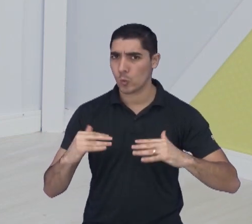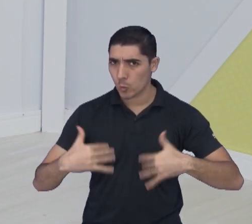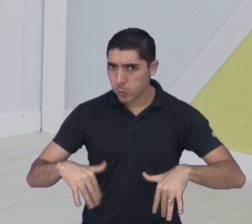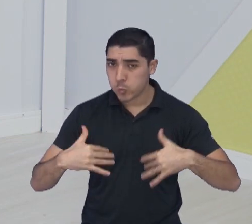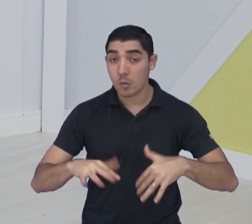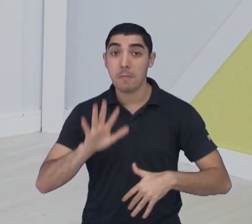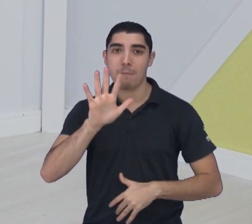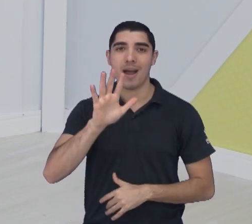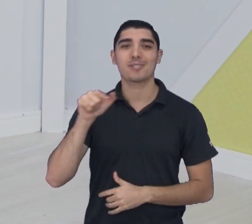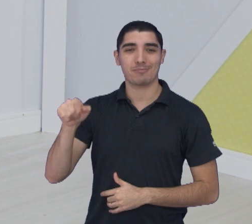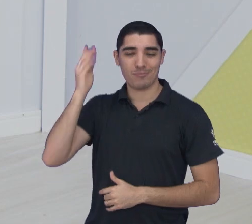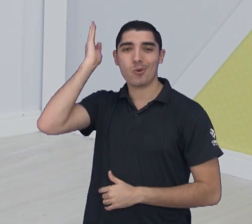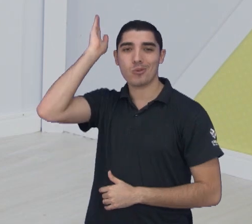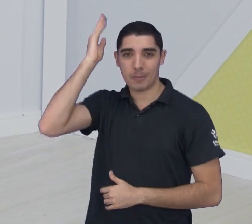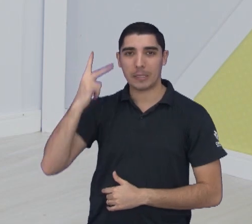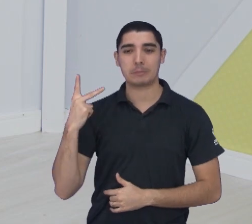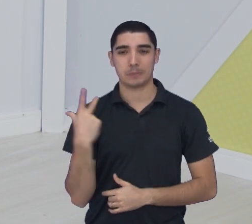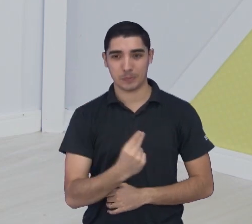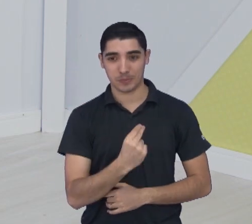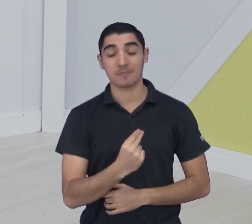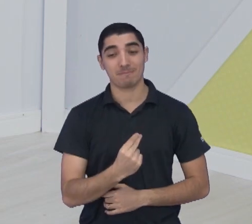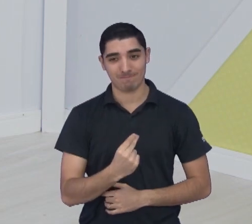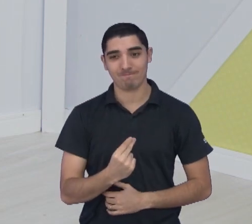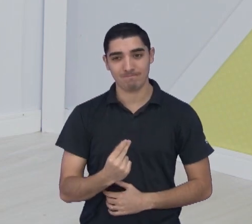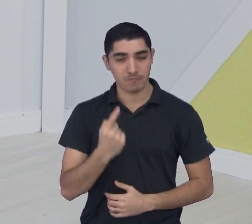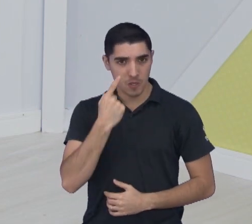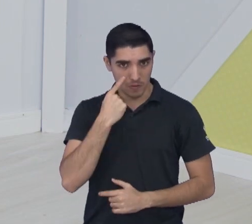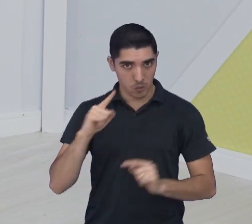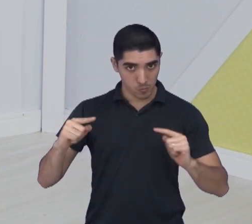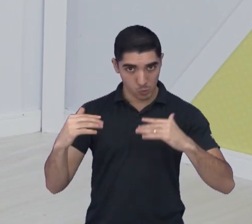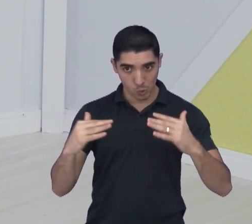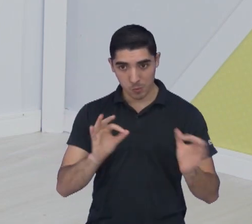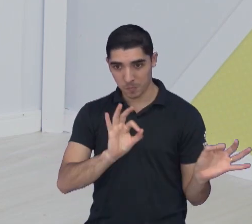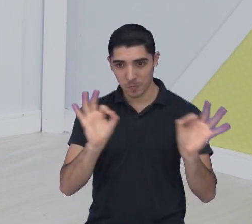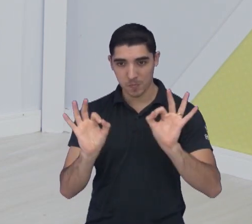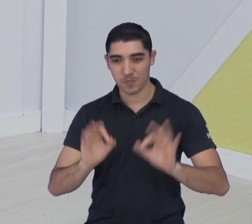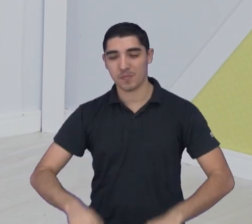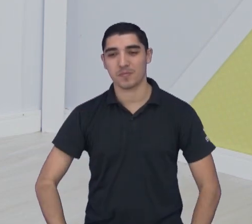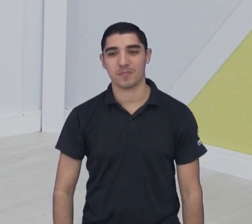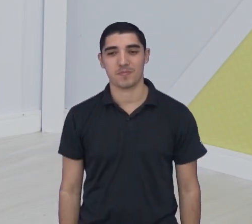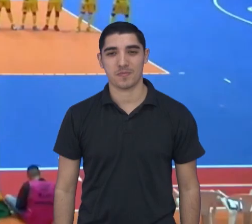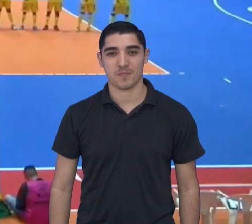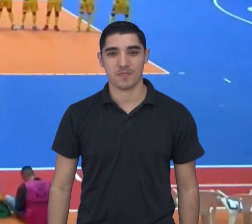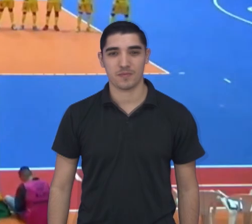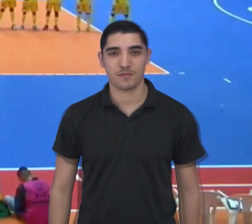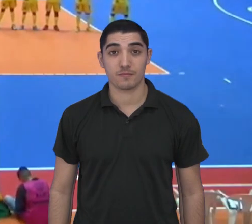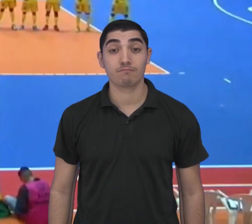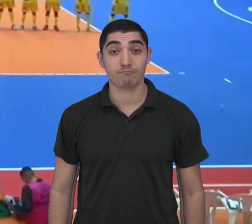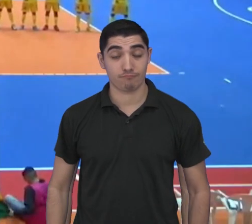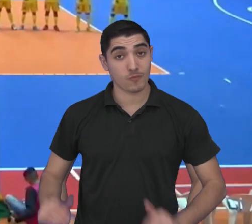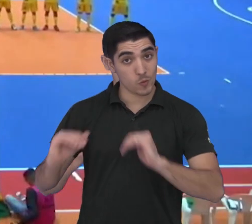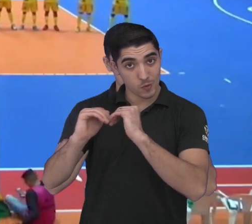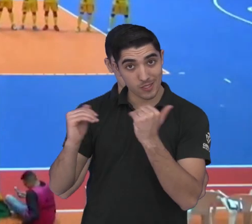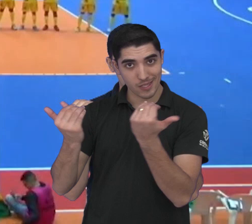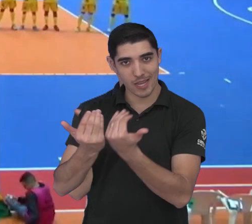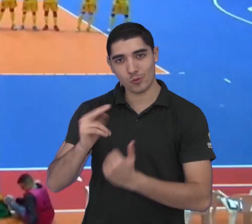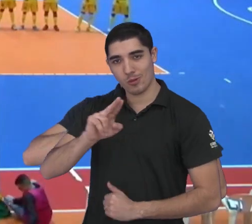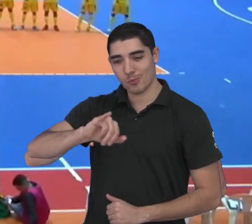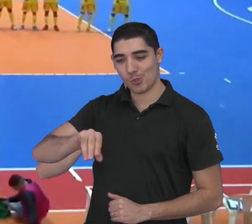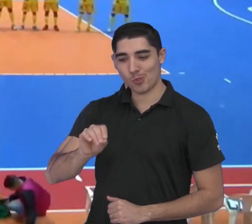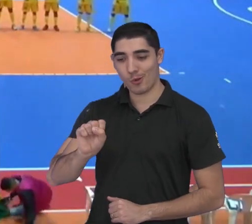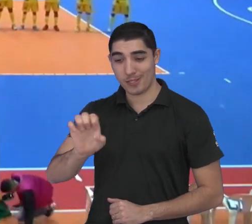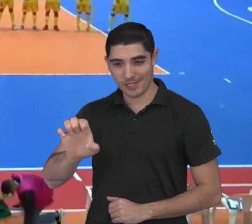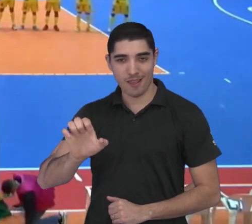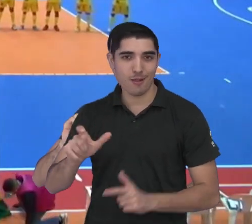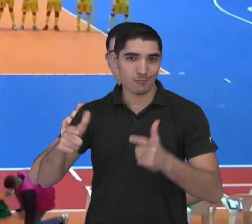o Taubaté acabou levando a melhor. Vamos ver como é que foi a partida? Solta, Matheus! Jogando no ginásio José Carlos Miller